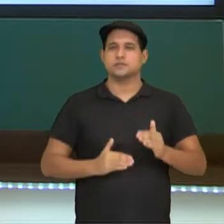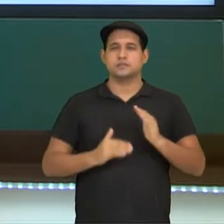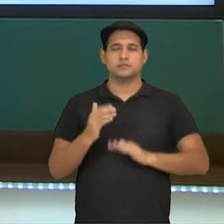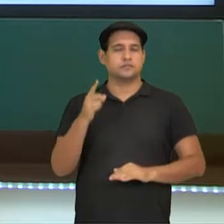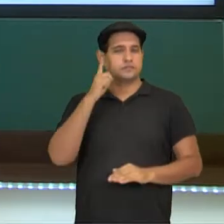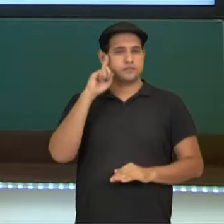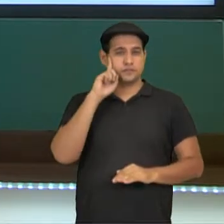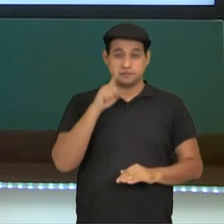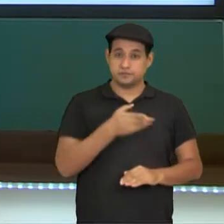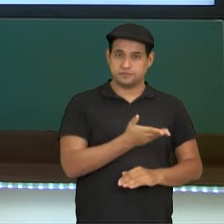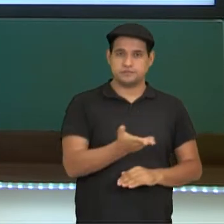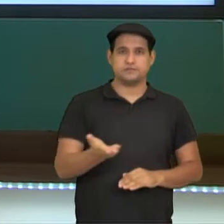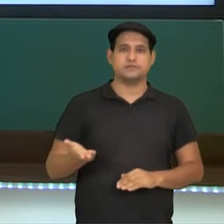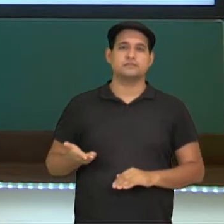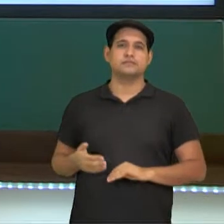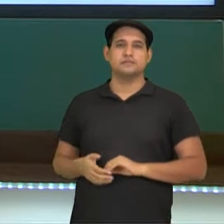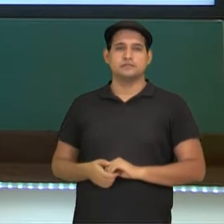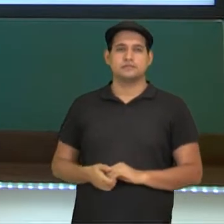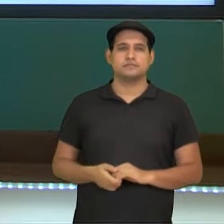rotina de vocês.